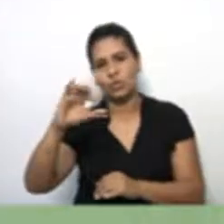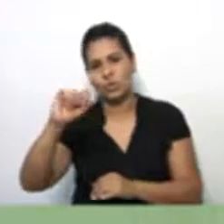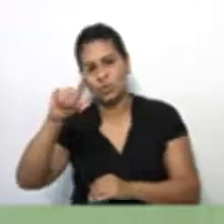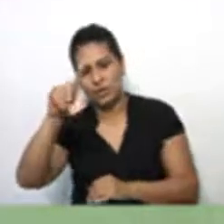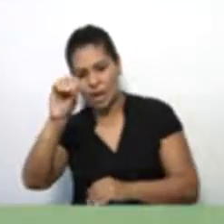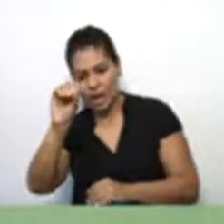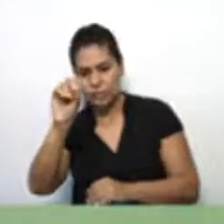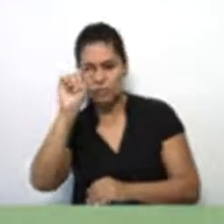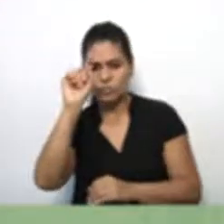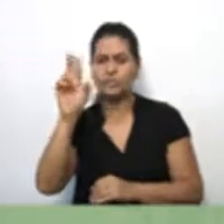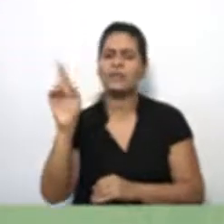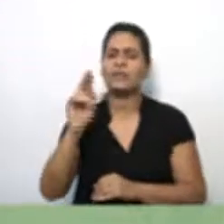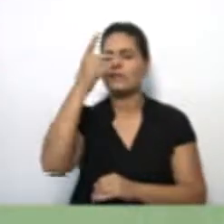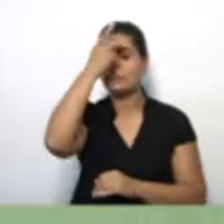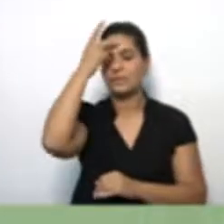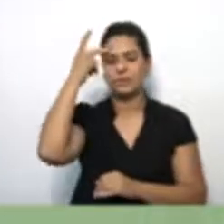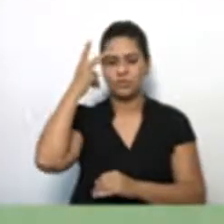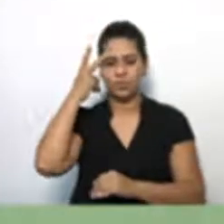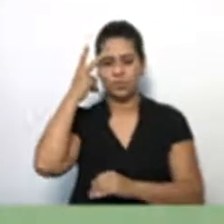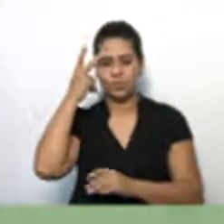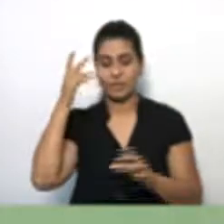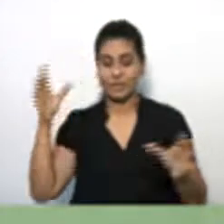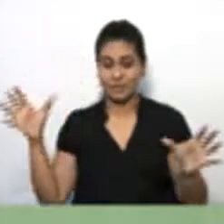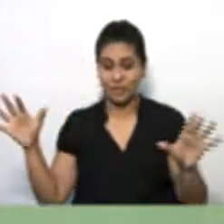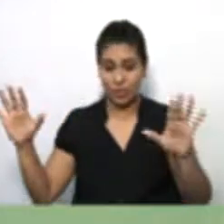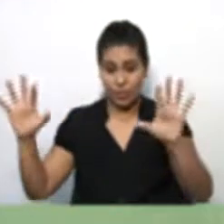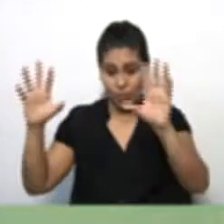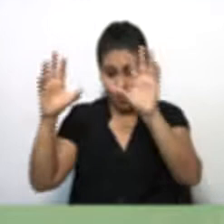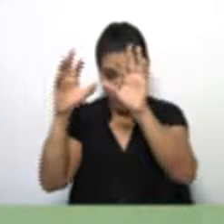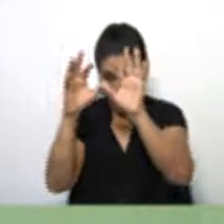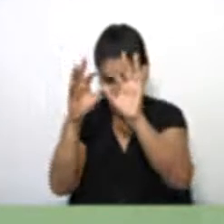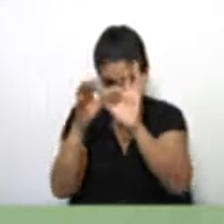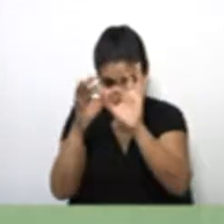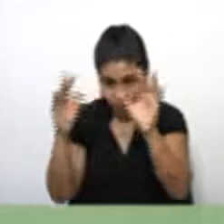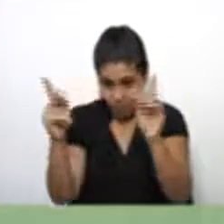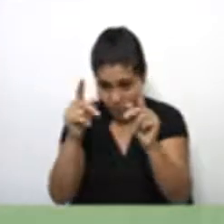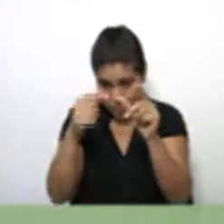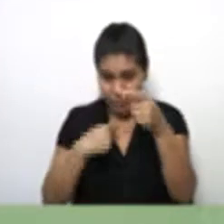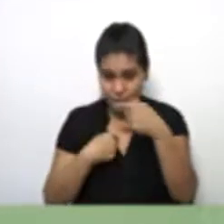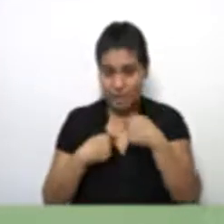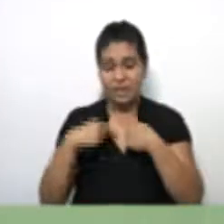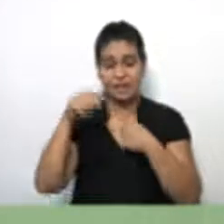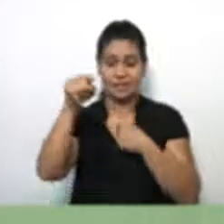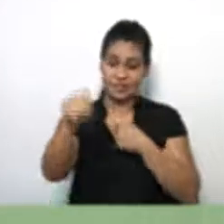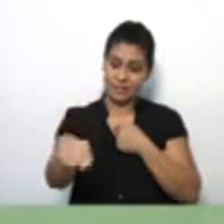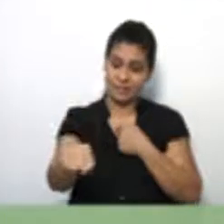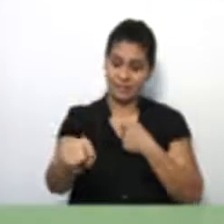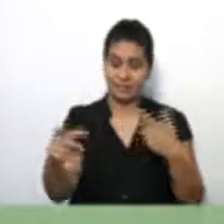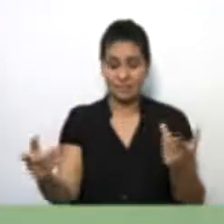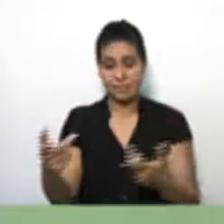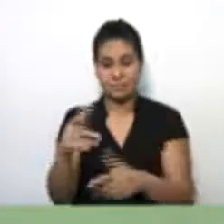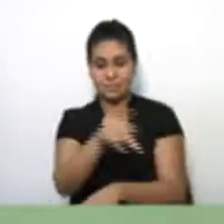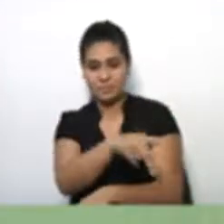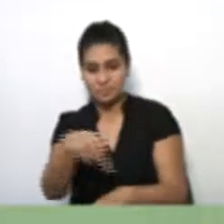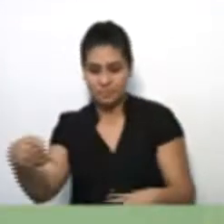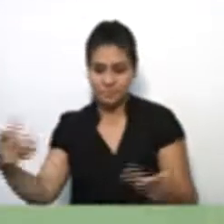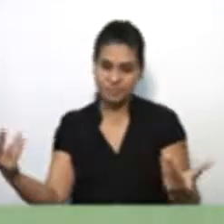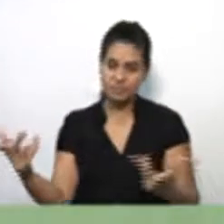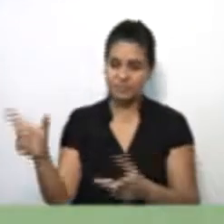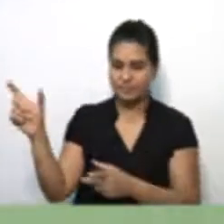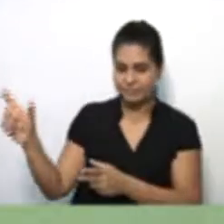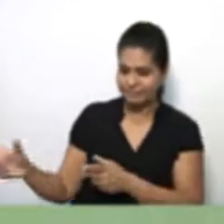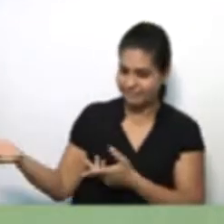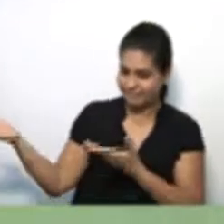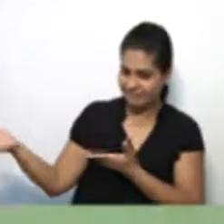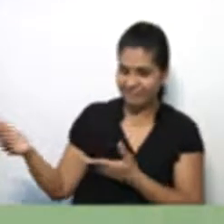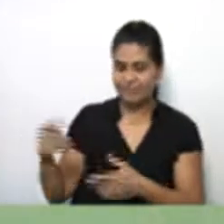Quem? Quem? Pessoas. Eu, né? Você, não é verdade? Professor Everton,